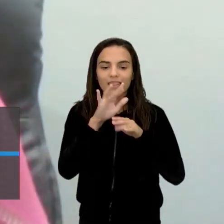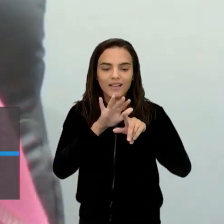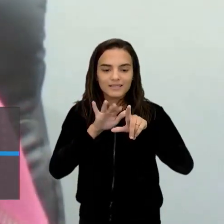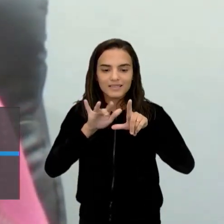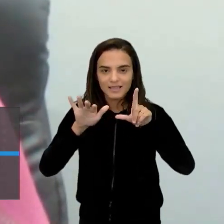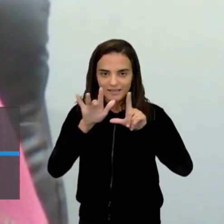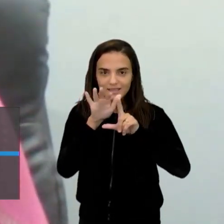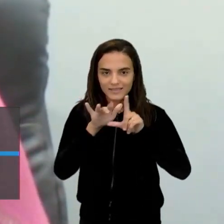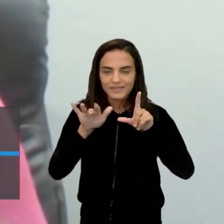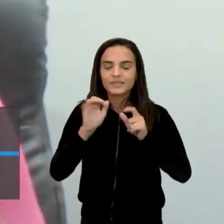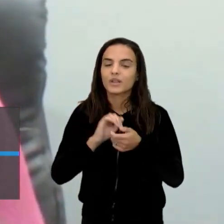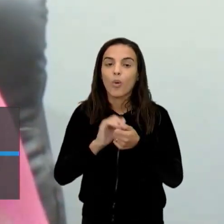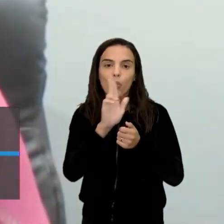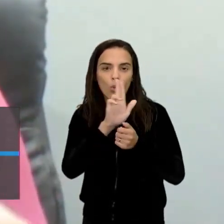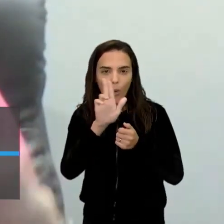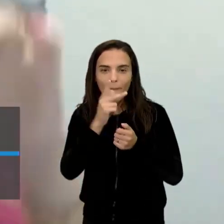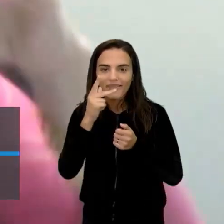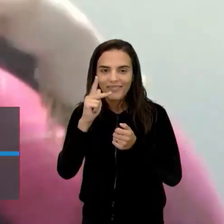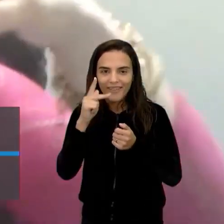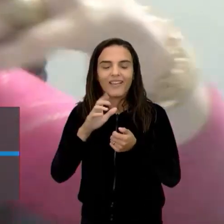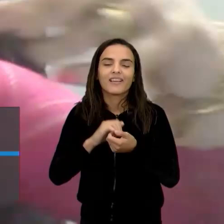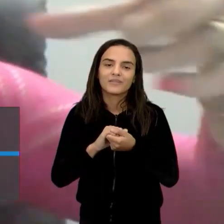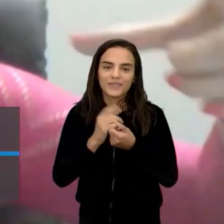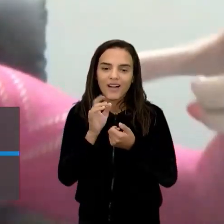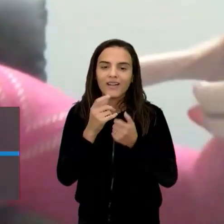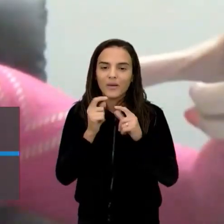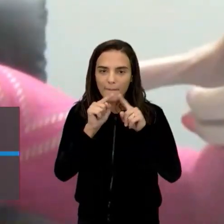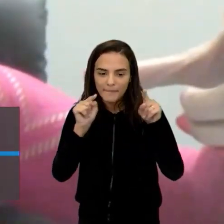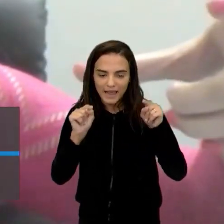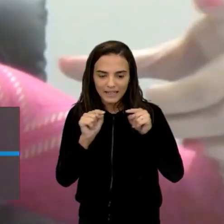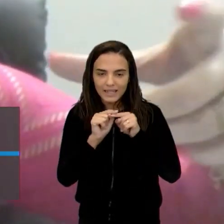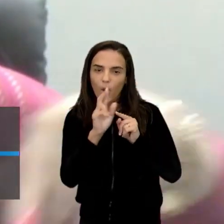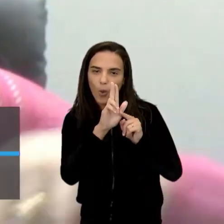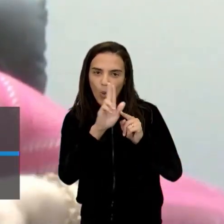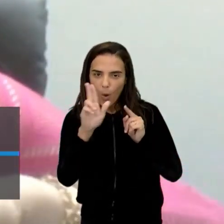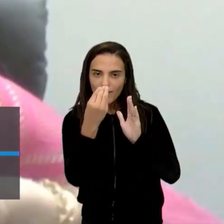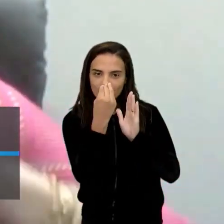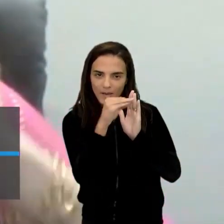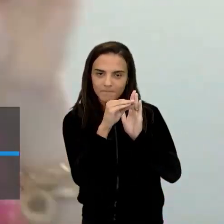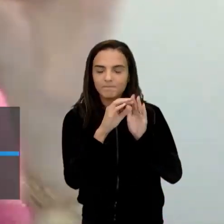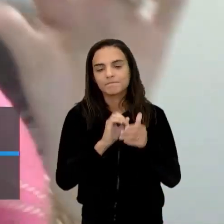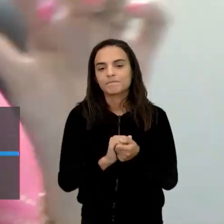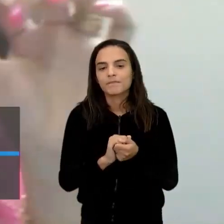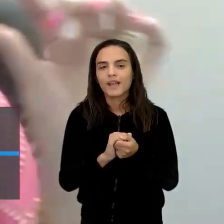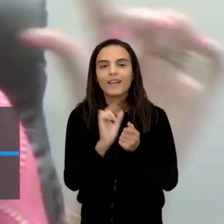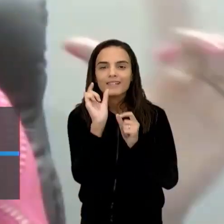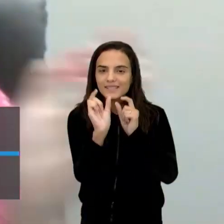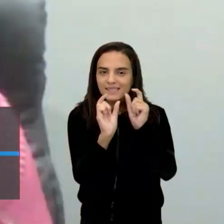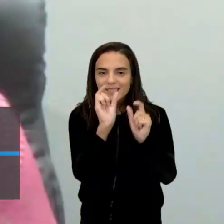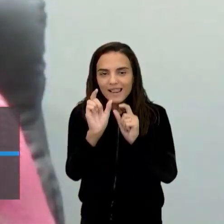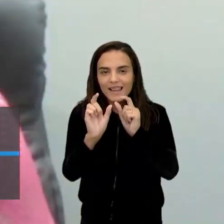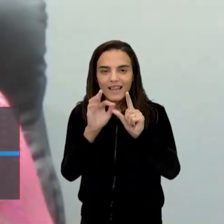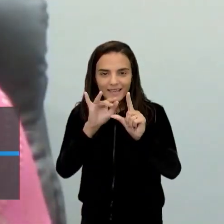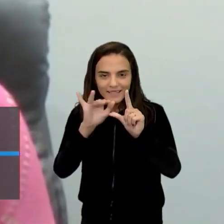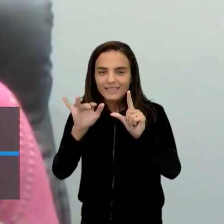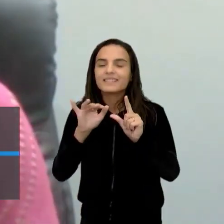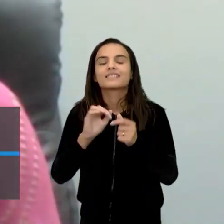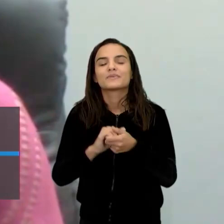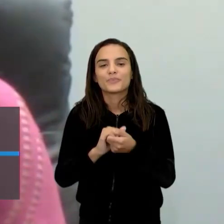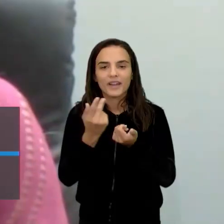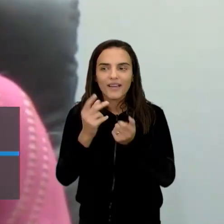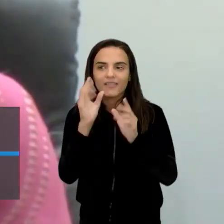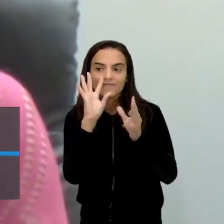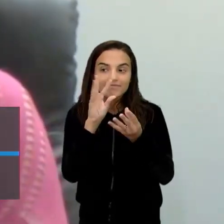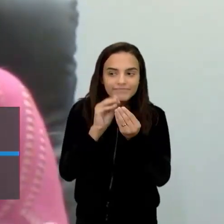estava fazendo o nome dele, e aí eu dei uma plaquinha com o nome escrito e as letrinhas para ele formar